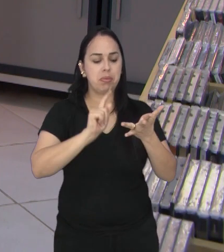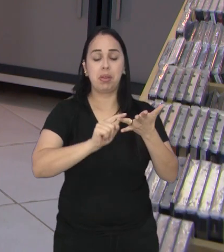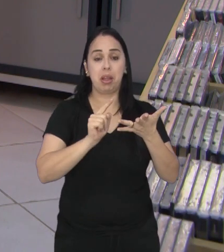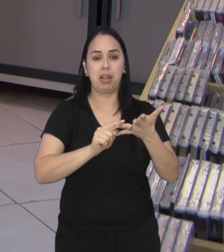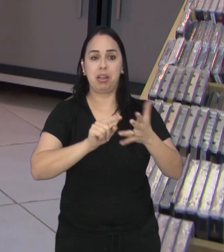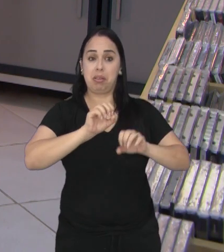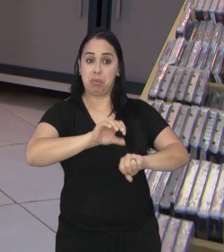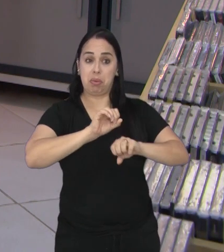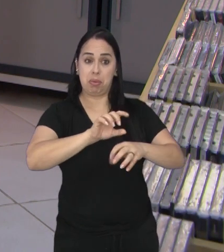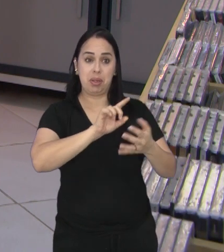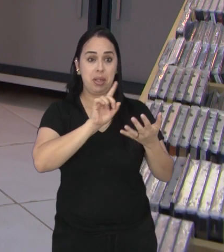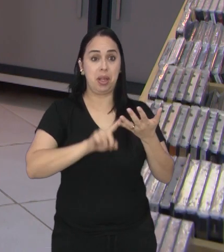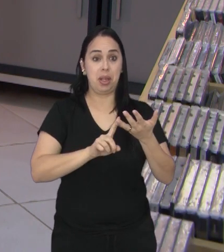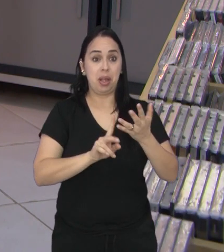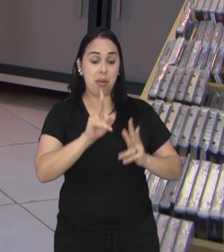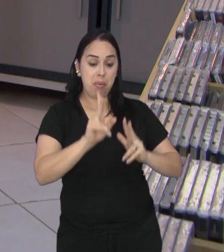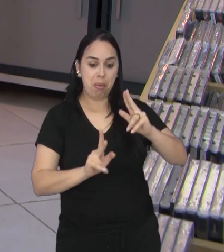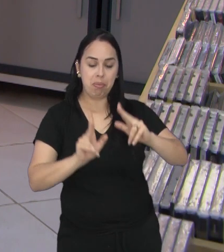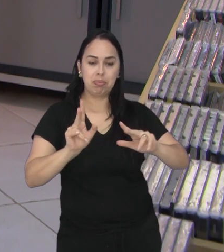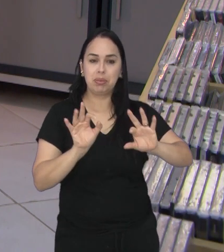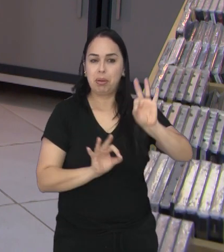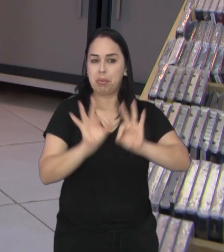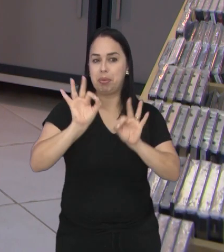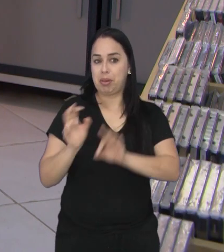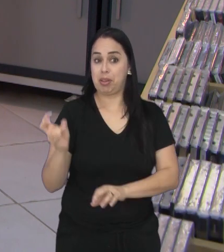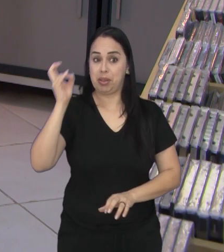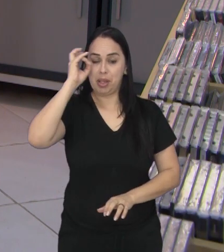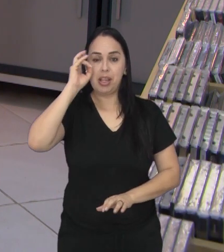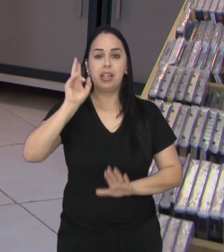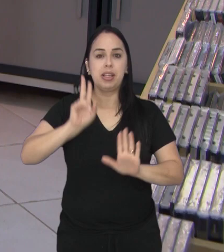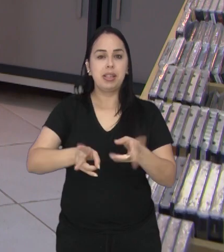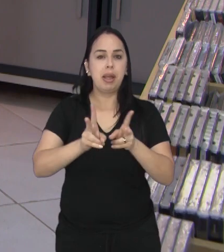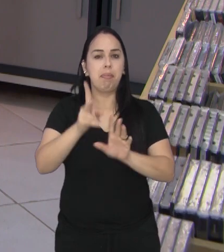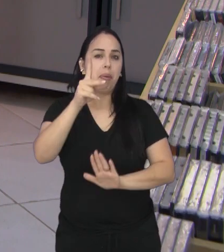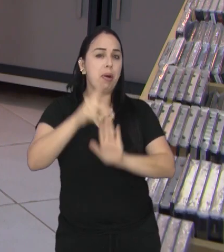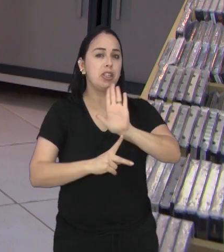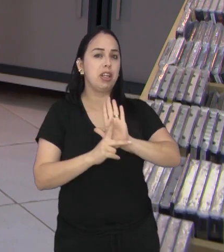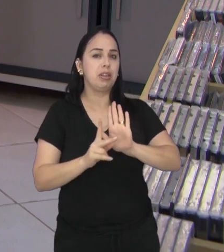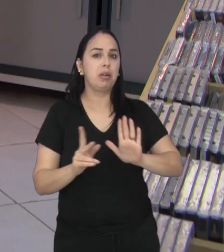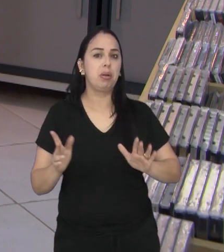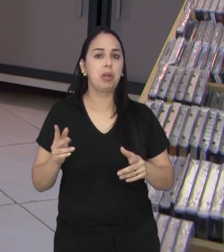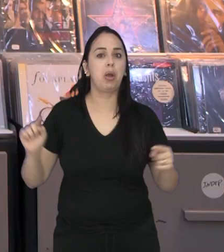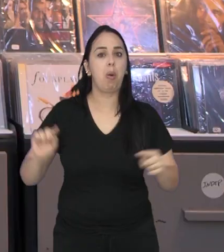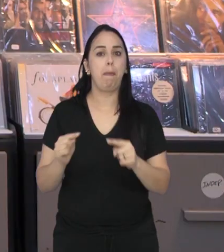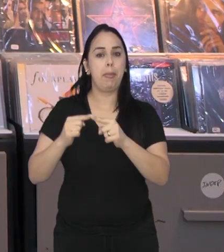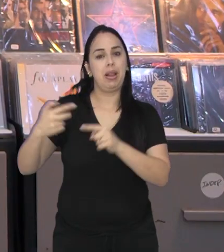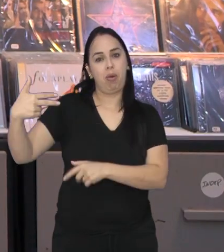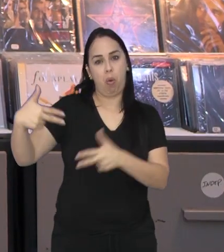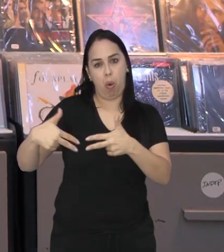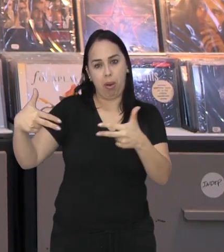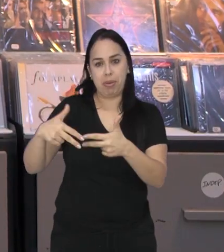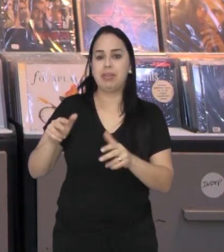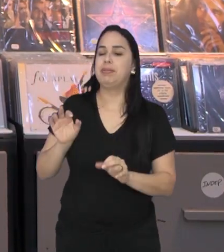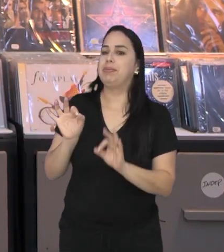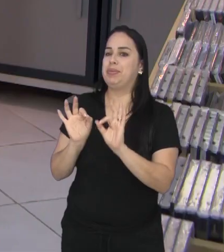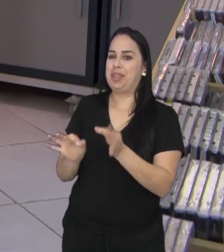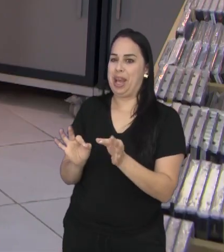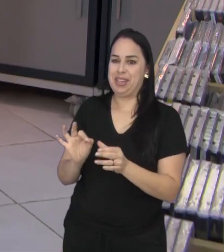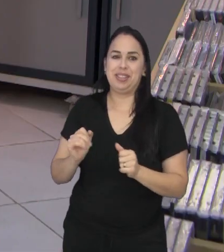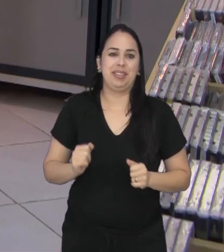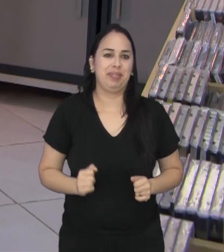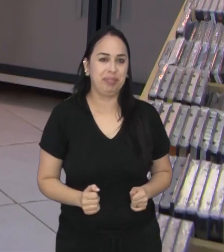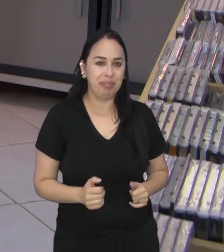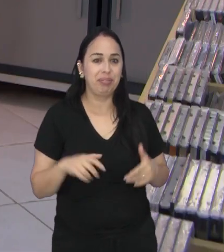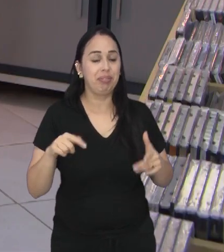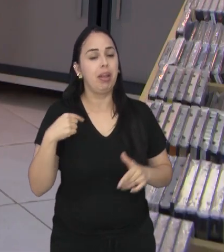arte educadora e produtora cultural. Os projetos dela sempre ligados aí ao hip hop, né, Meire? É isso aí. Porque eu